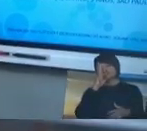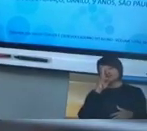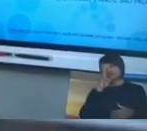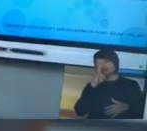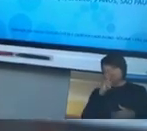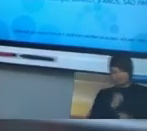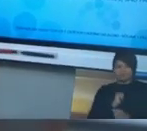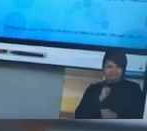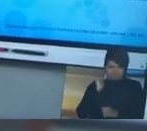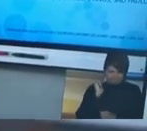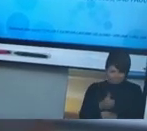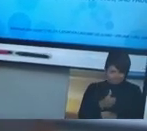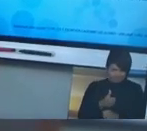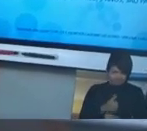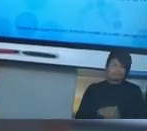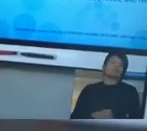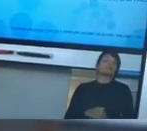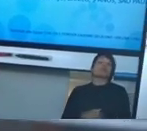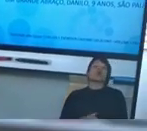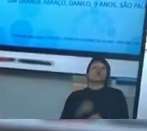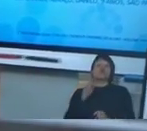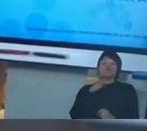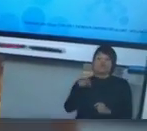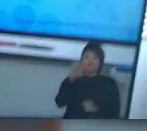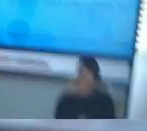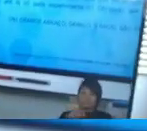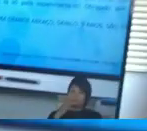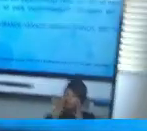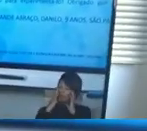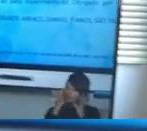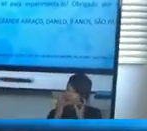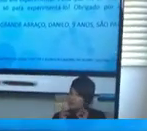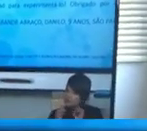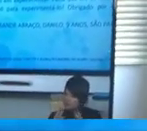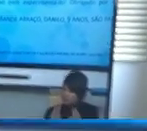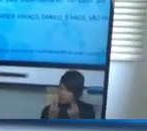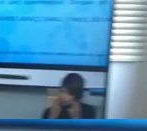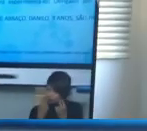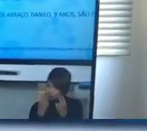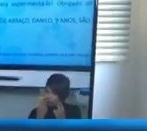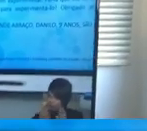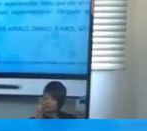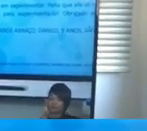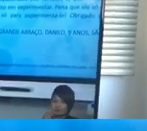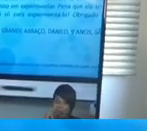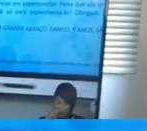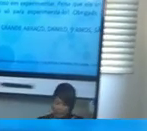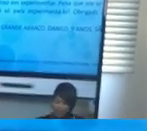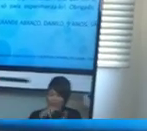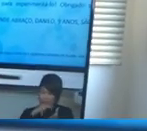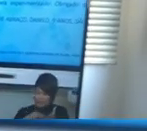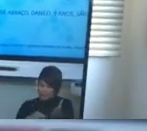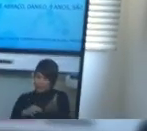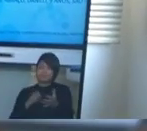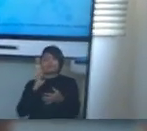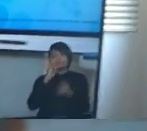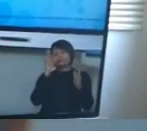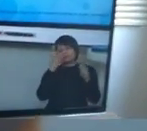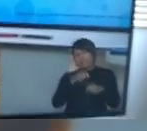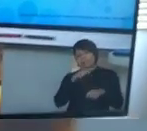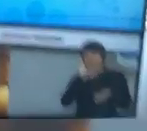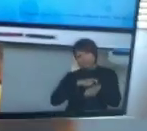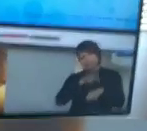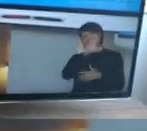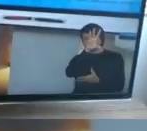devagarzinho. Bom, vocês prestam atenção na leitura. Se der tempo de